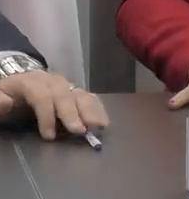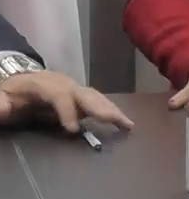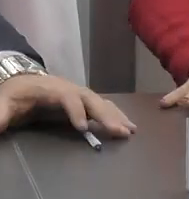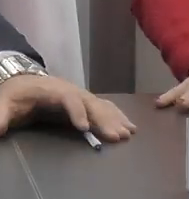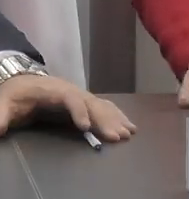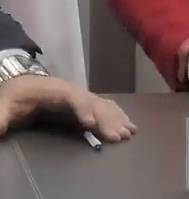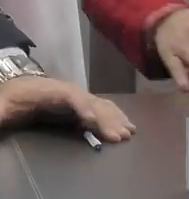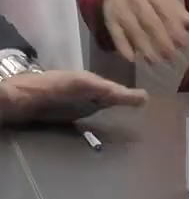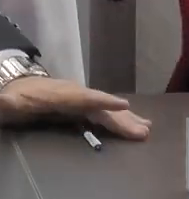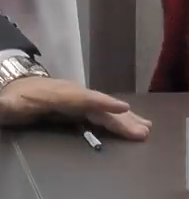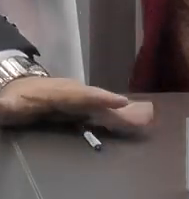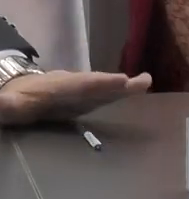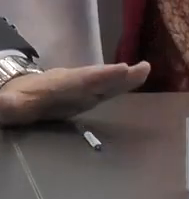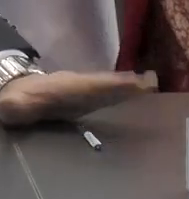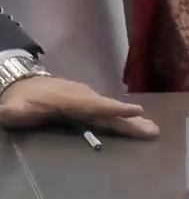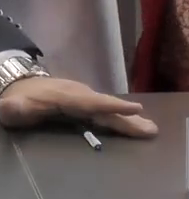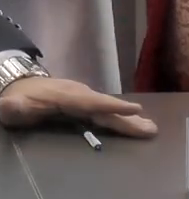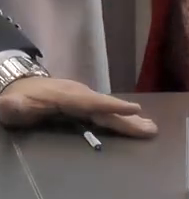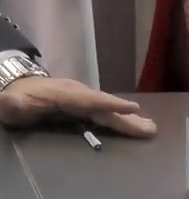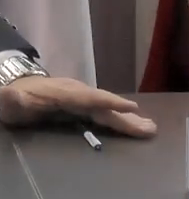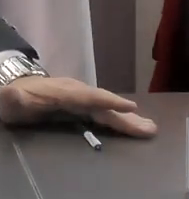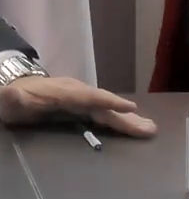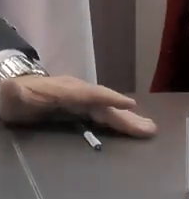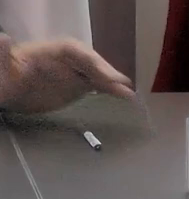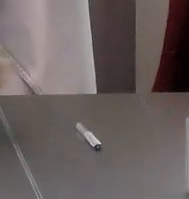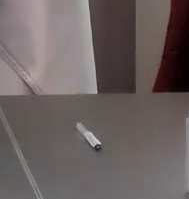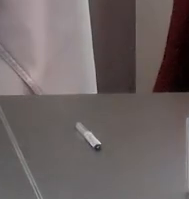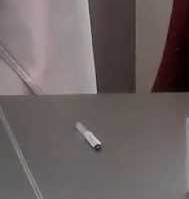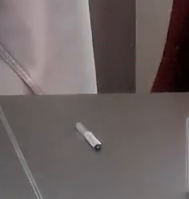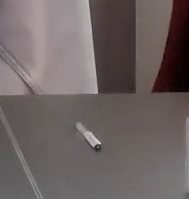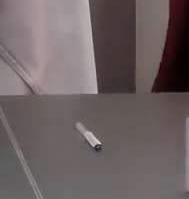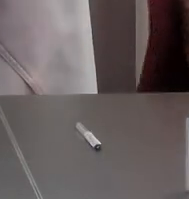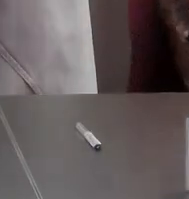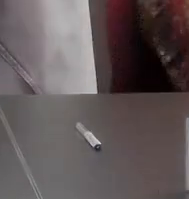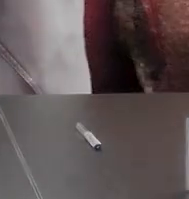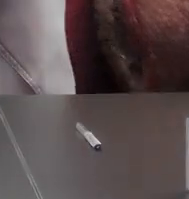havendo a tratar, gostaria de agradecer. Adeus. Está